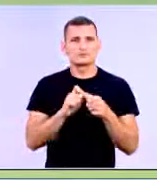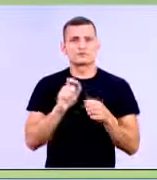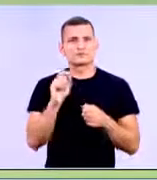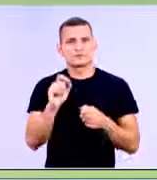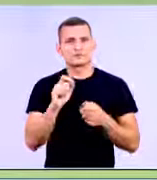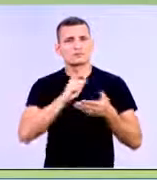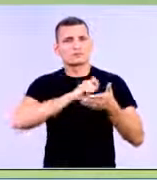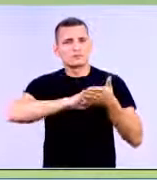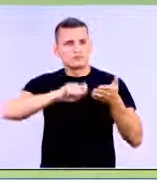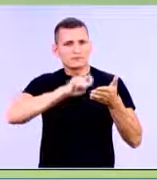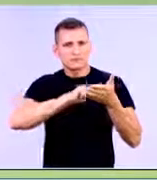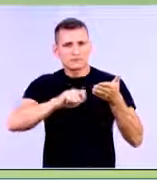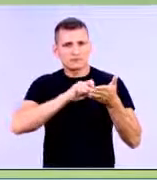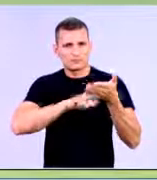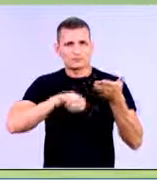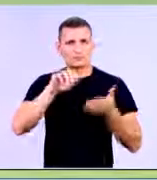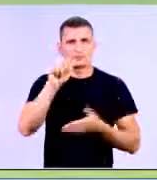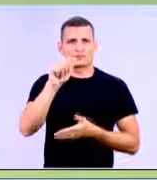dos ativos e